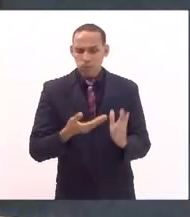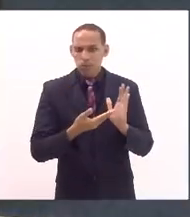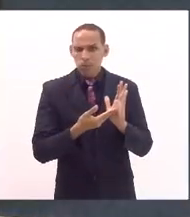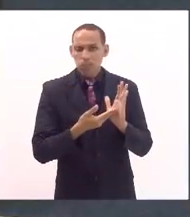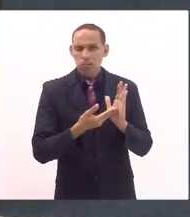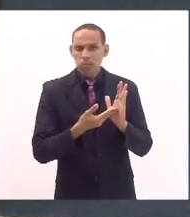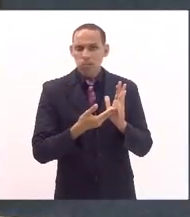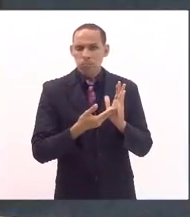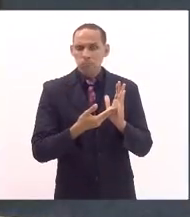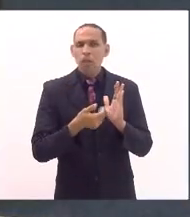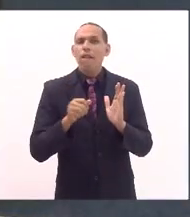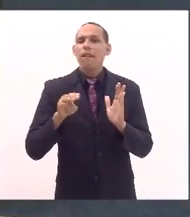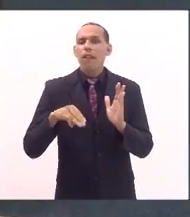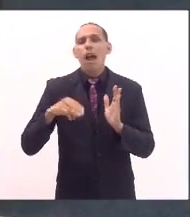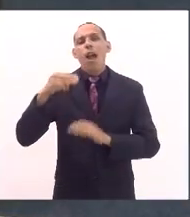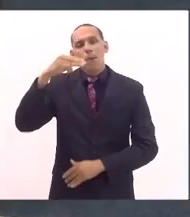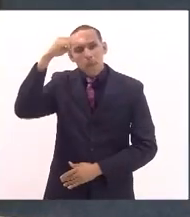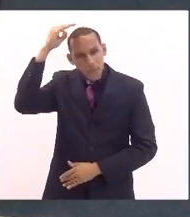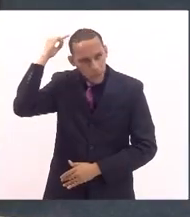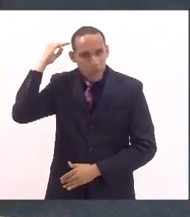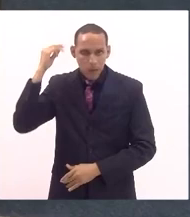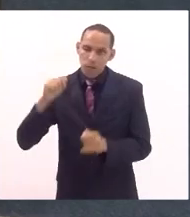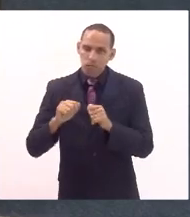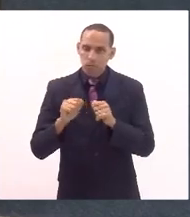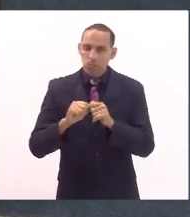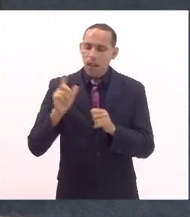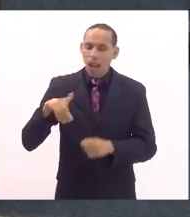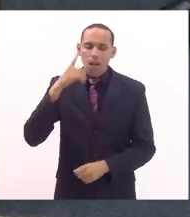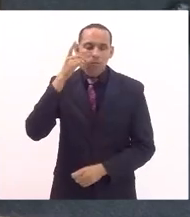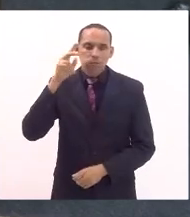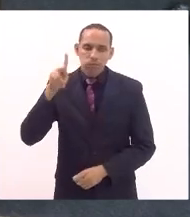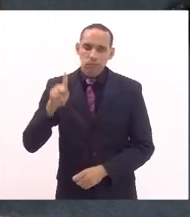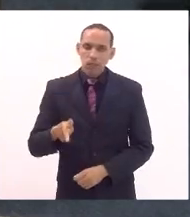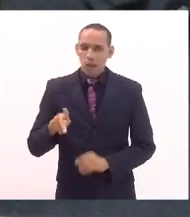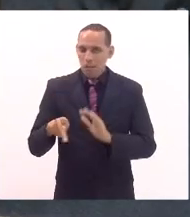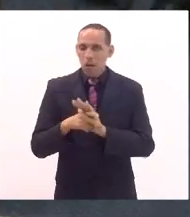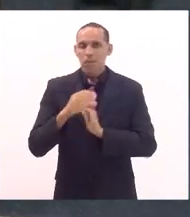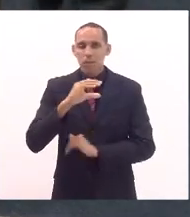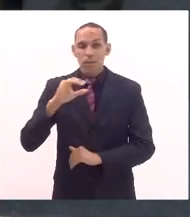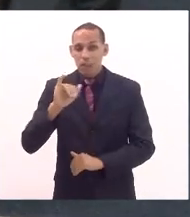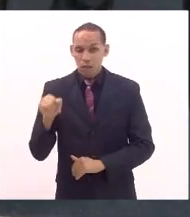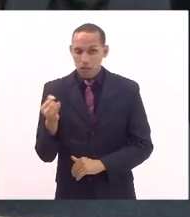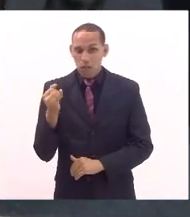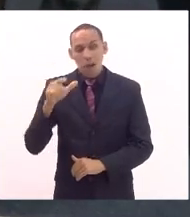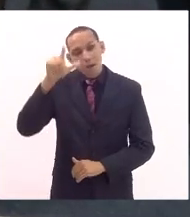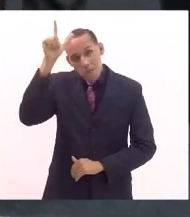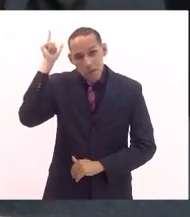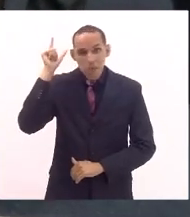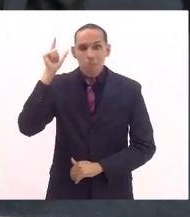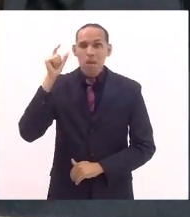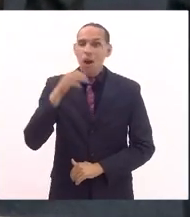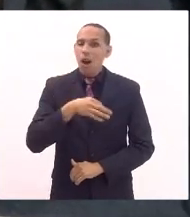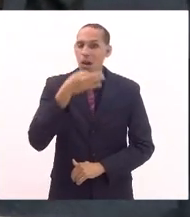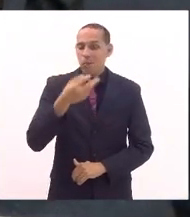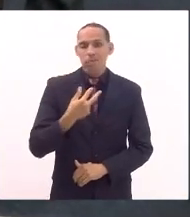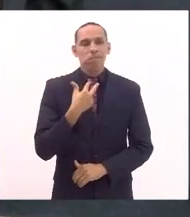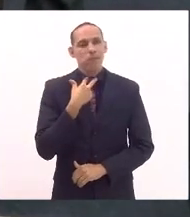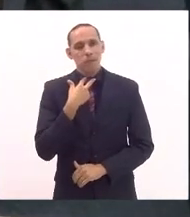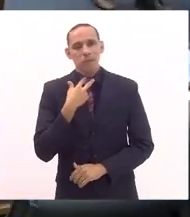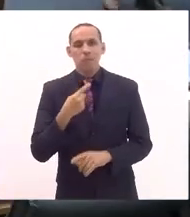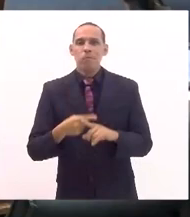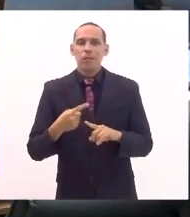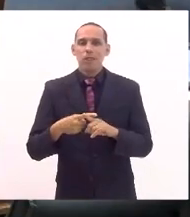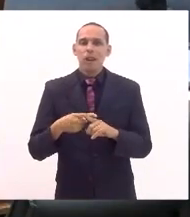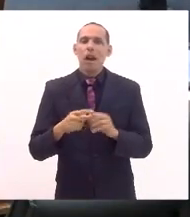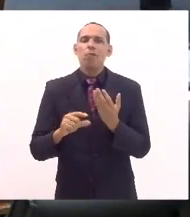feito pelo macho hepático Deputado presidente da ccj o Deputado Luiz Paulo não pode fazer o parecer porque ele